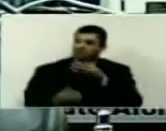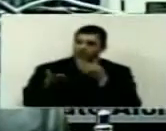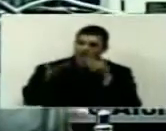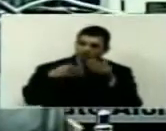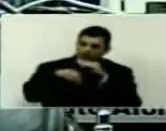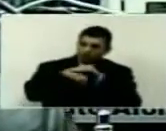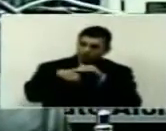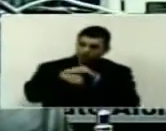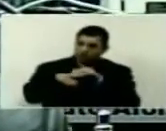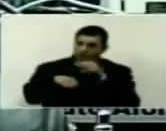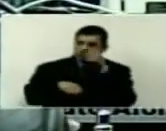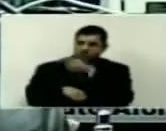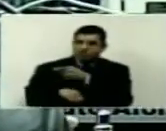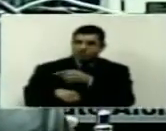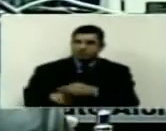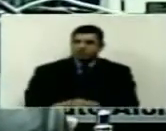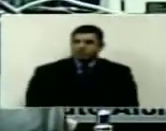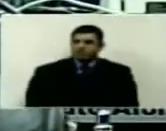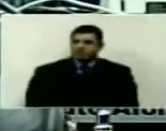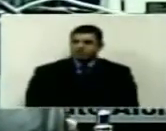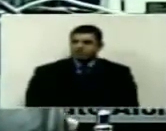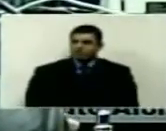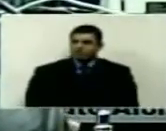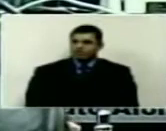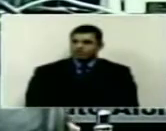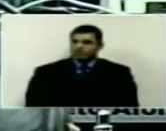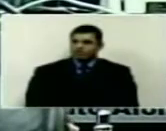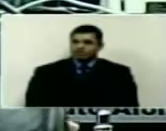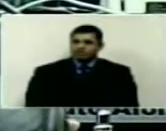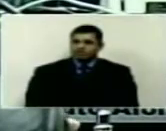discurso que Vossa Excelência traz é um discurso preocupante.